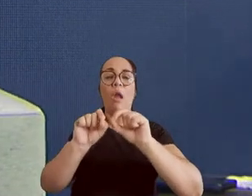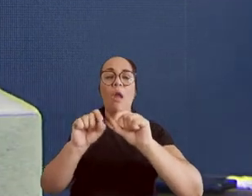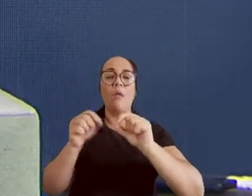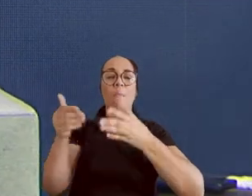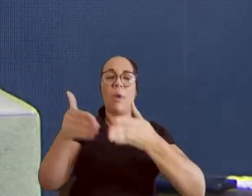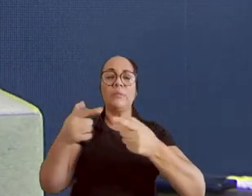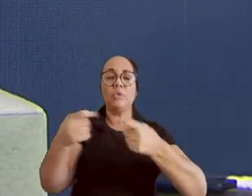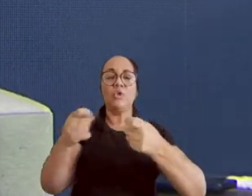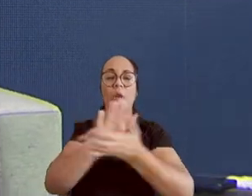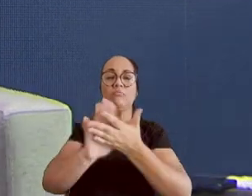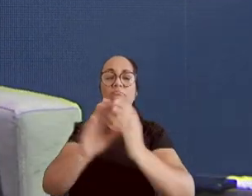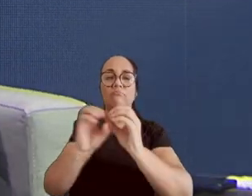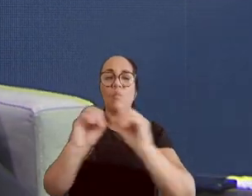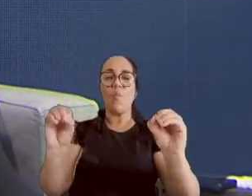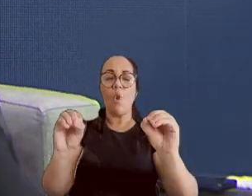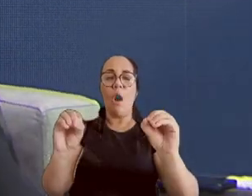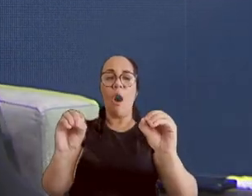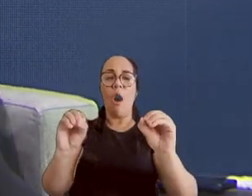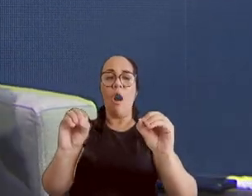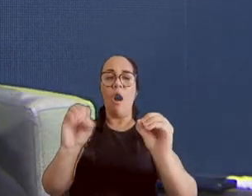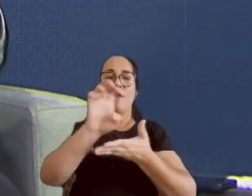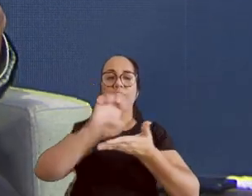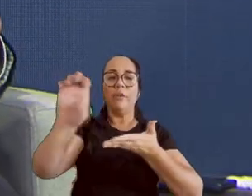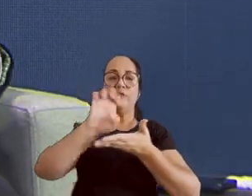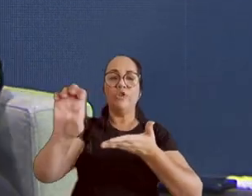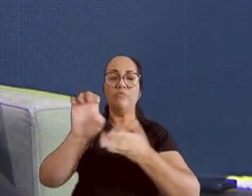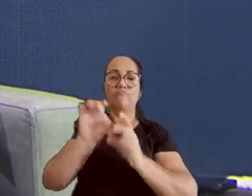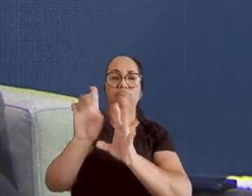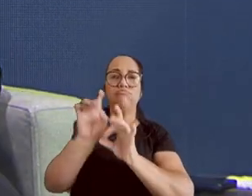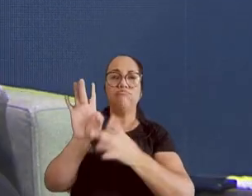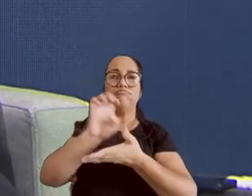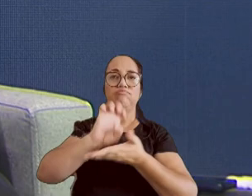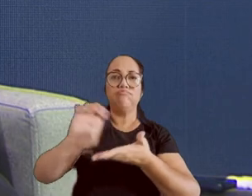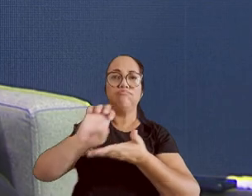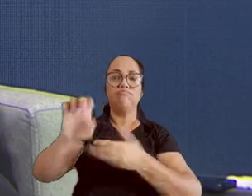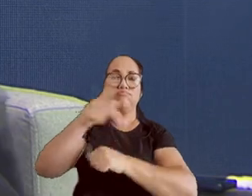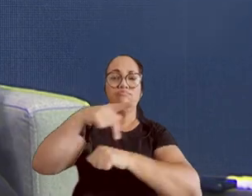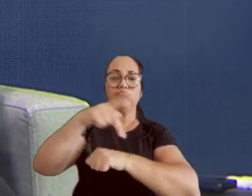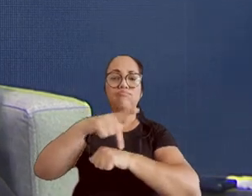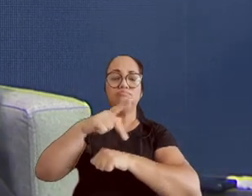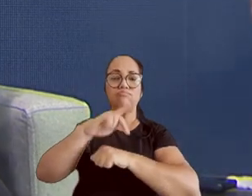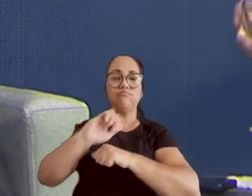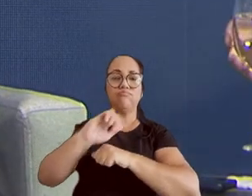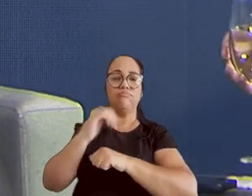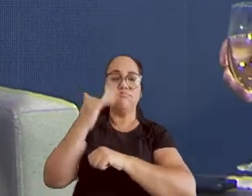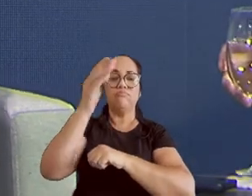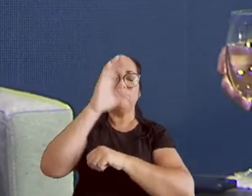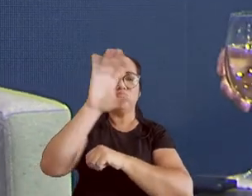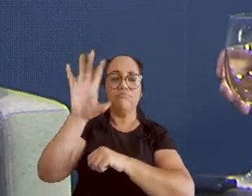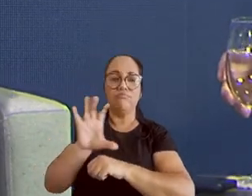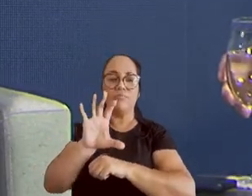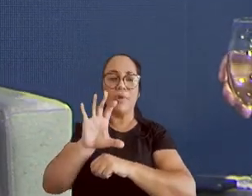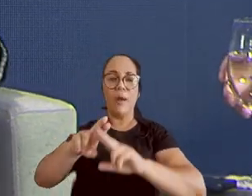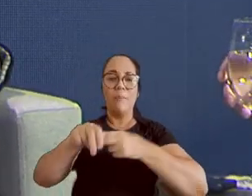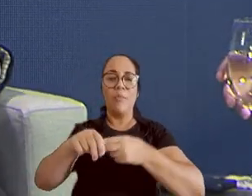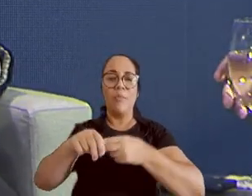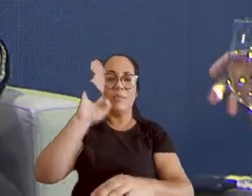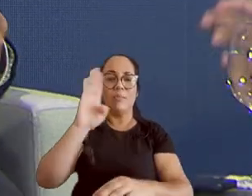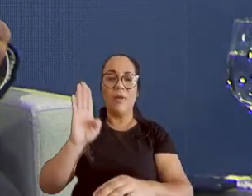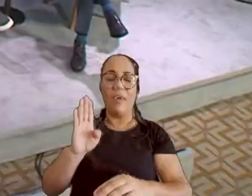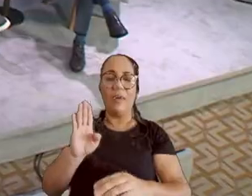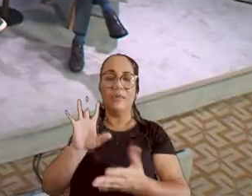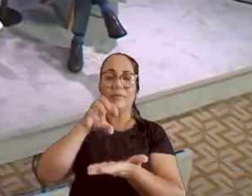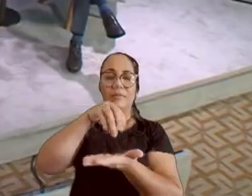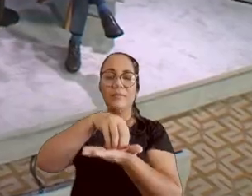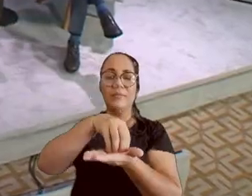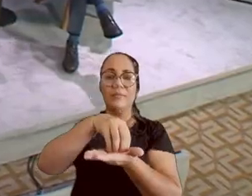produtor exportador de alimentos do mundo nos coloca numa posição muito privilegiada né porque grande parte do Risco e do medo que